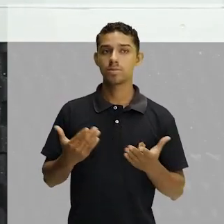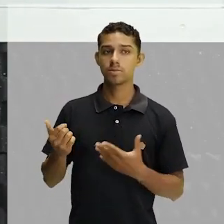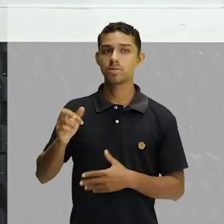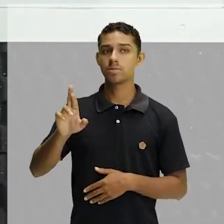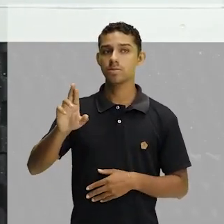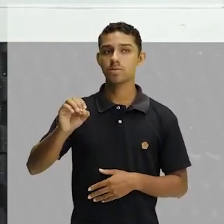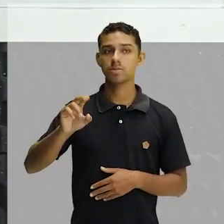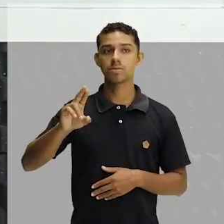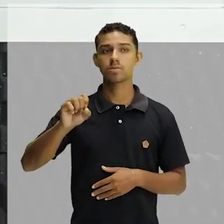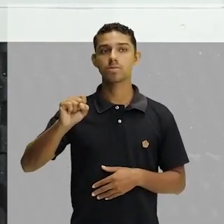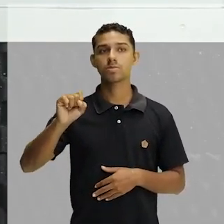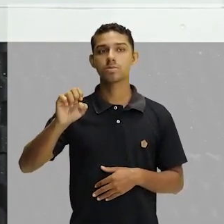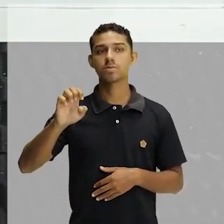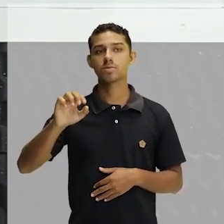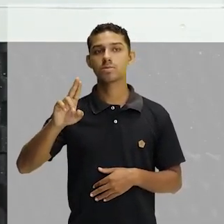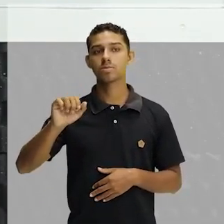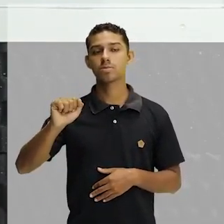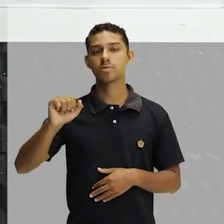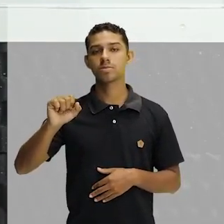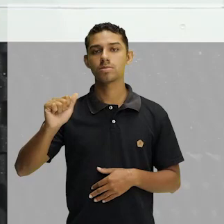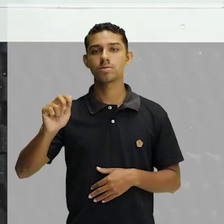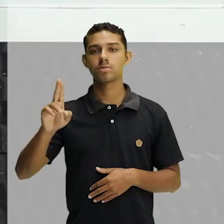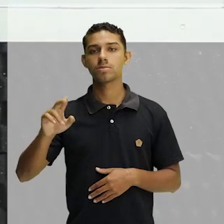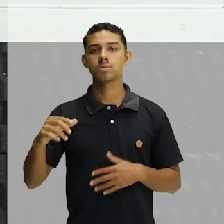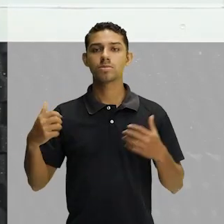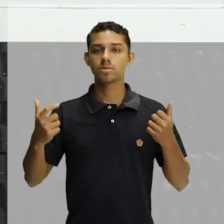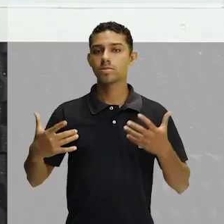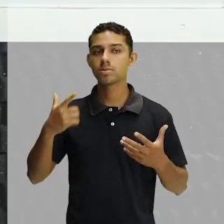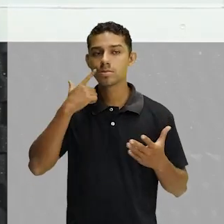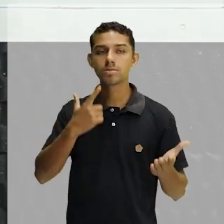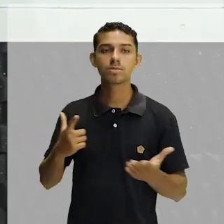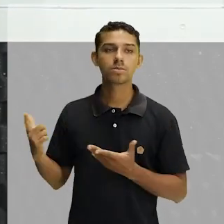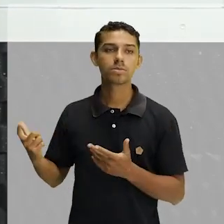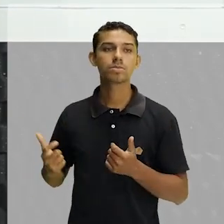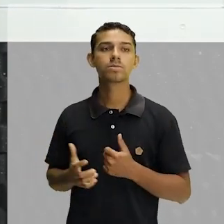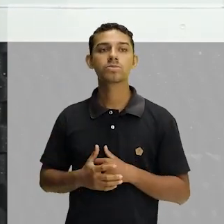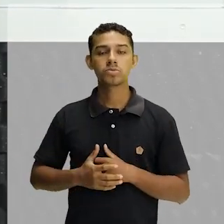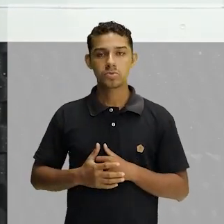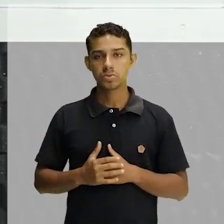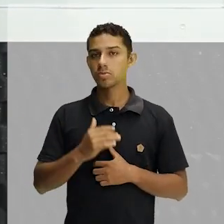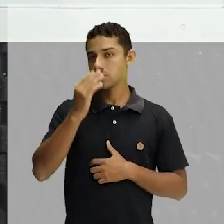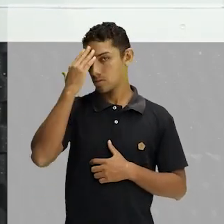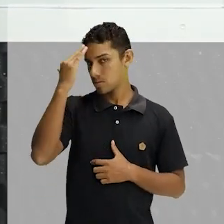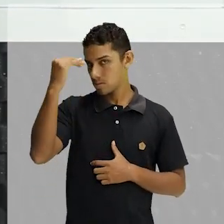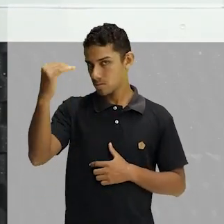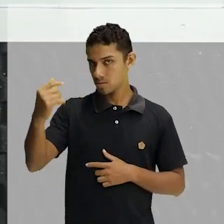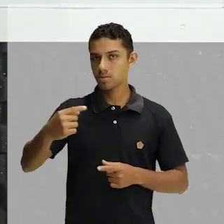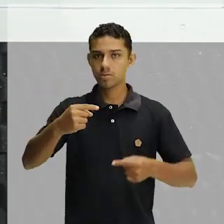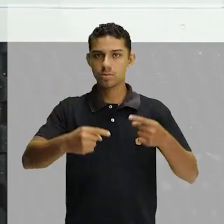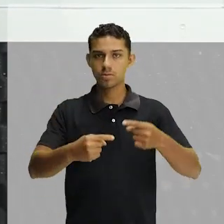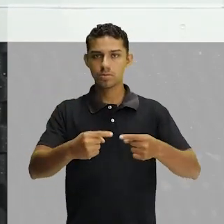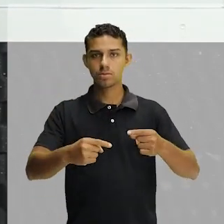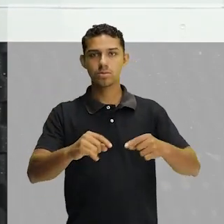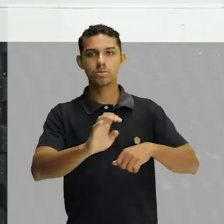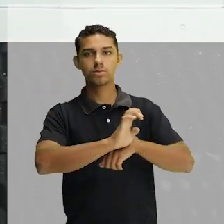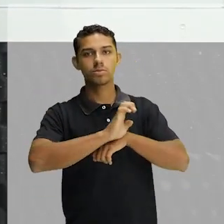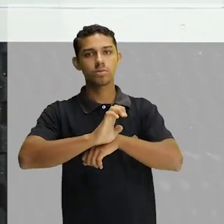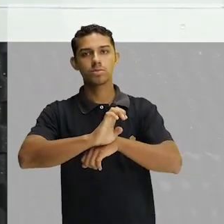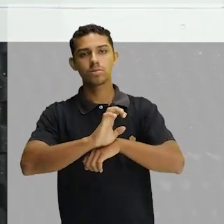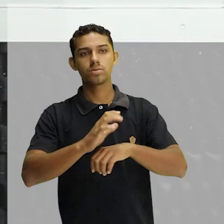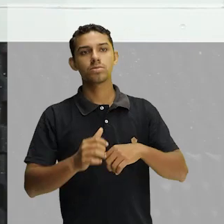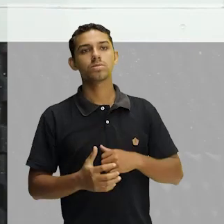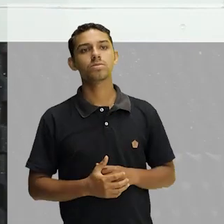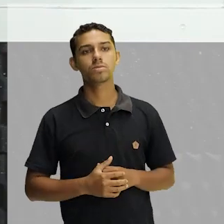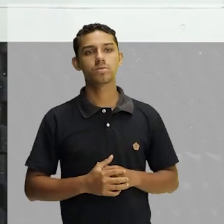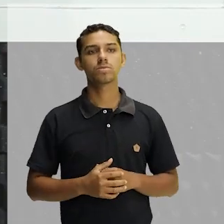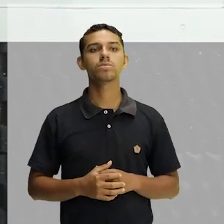de um famoso estado de natureza. Ele vai instituir também um famoso estado de natureza. Olha só, nós temos o